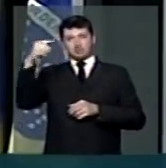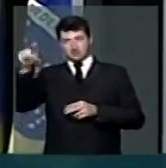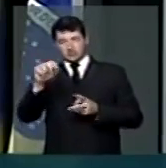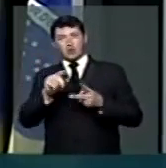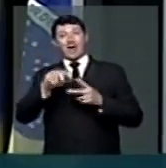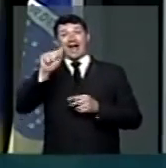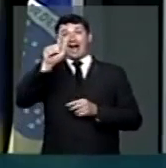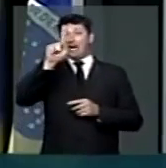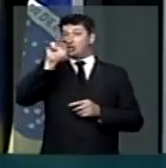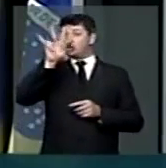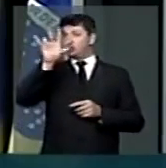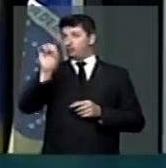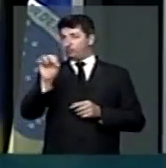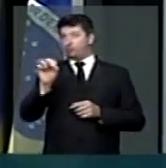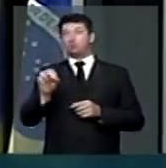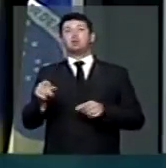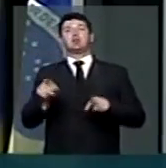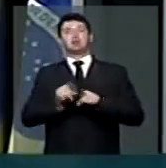ativa e demais